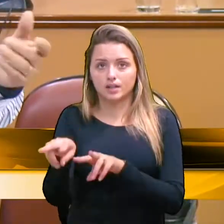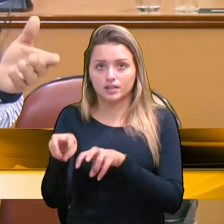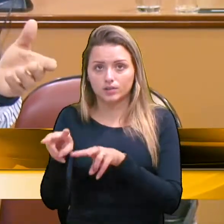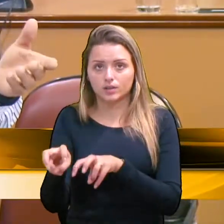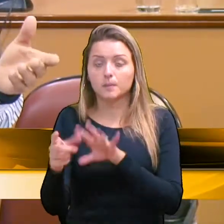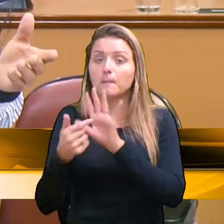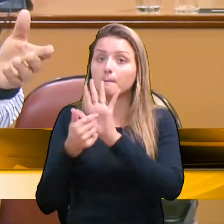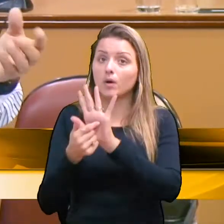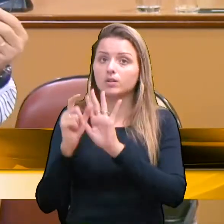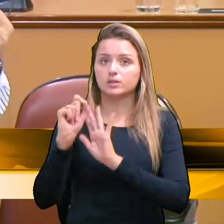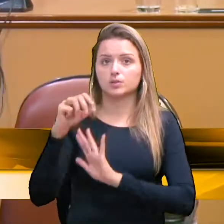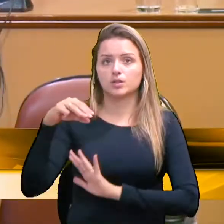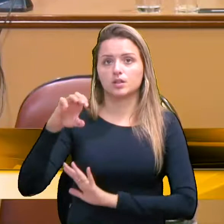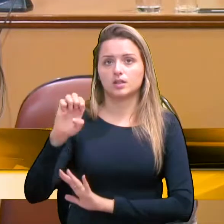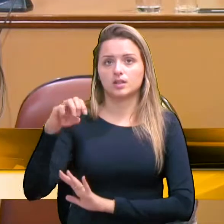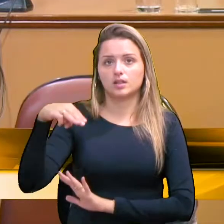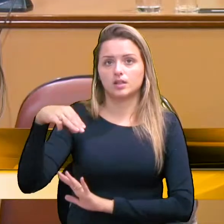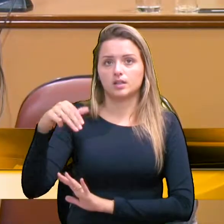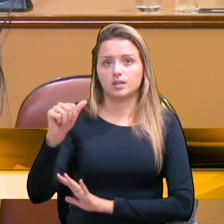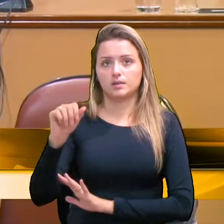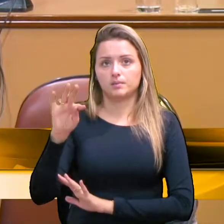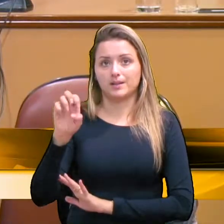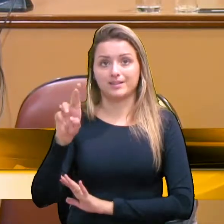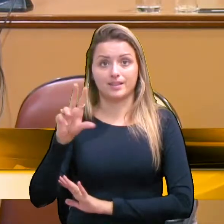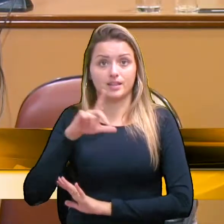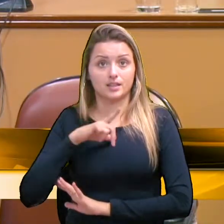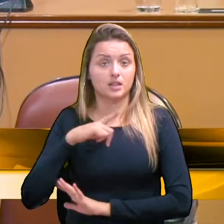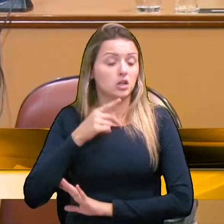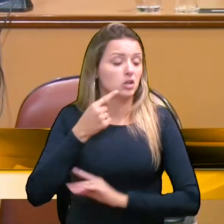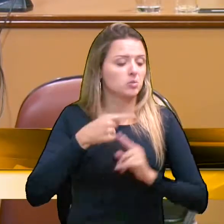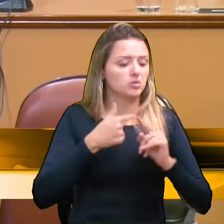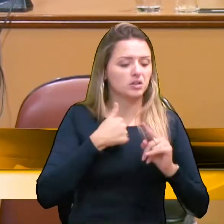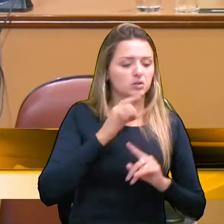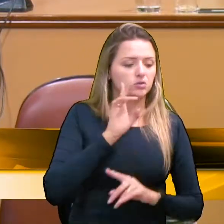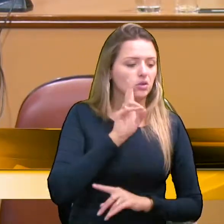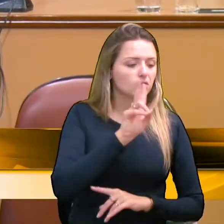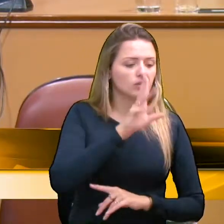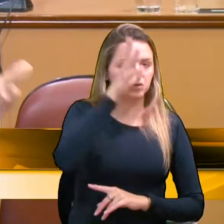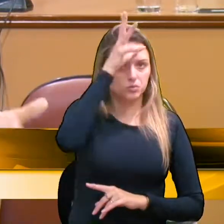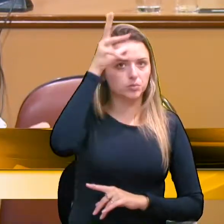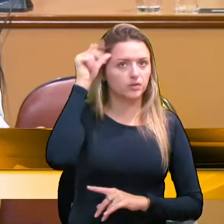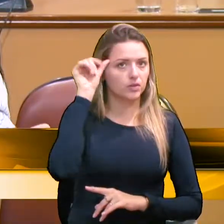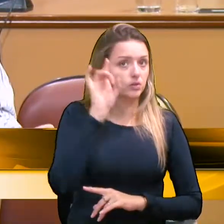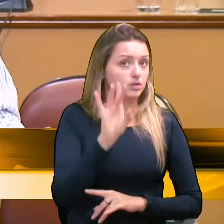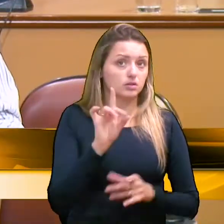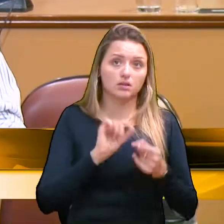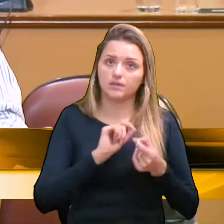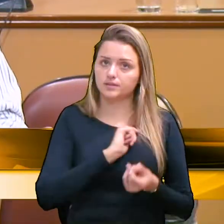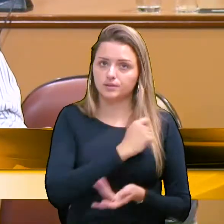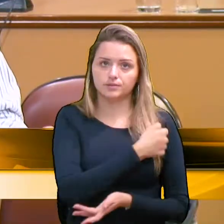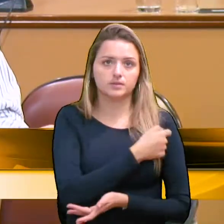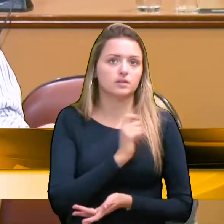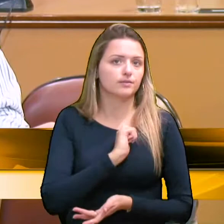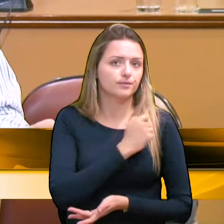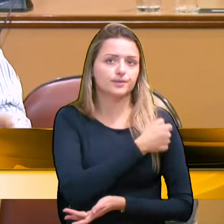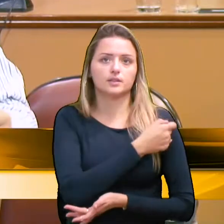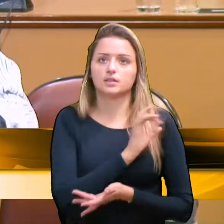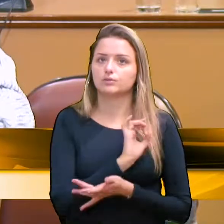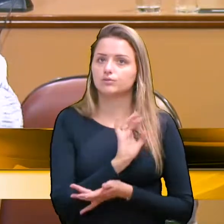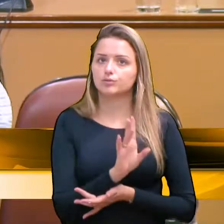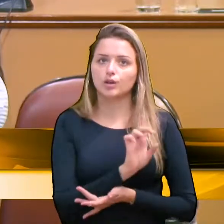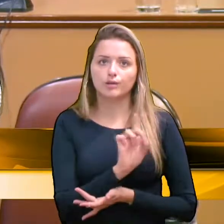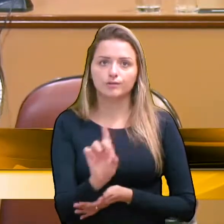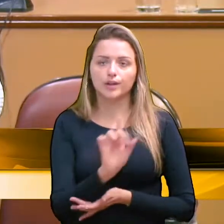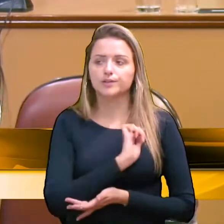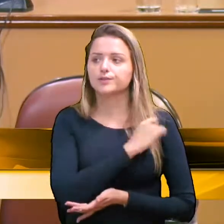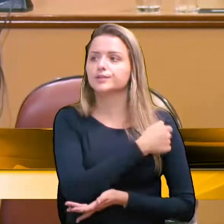para oferecer, porque o município, por enquanto, eu só estou vendo oferecendo a fiscalização. Que de